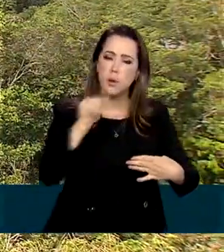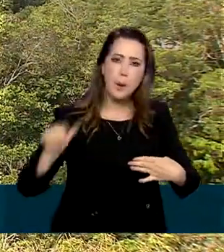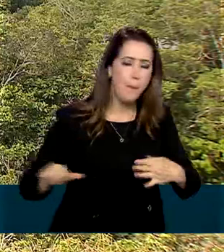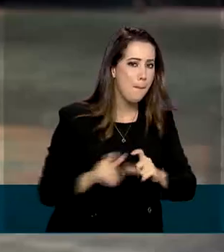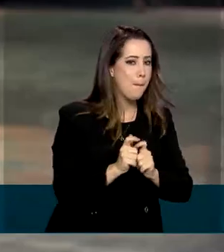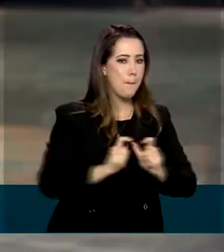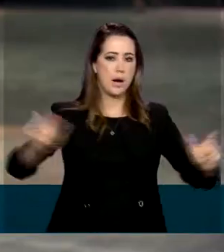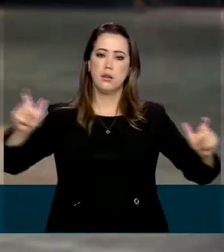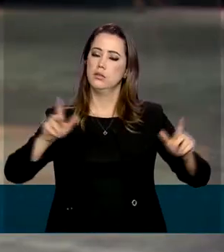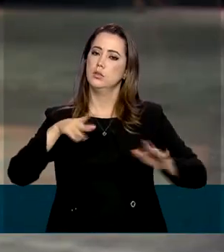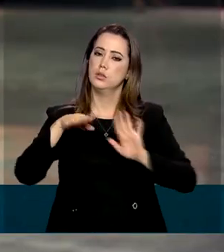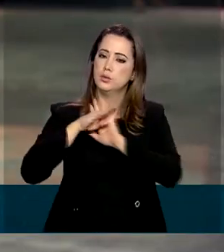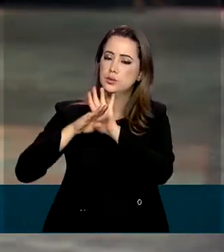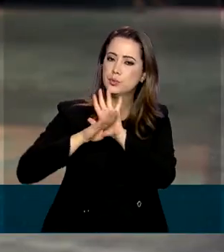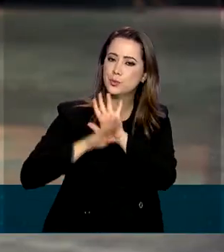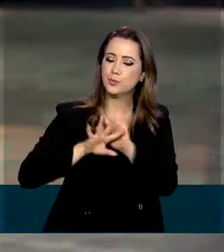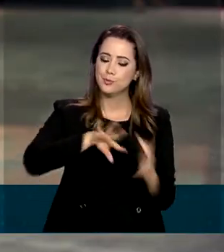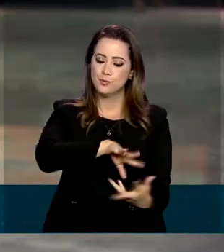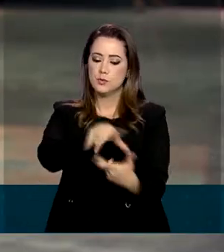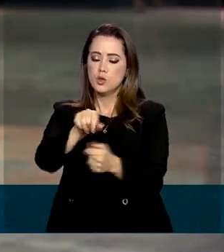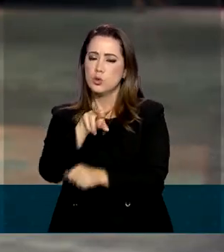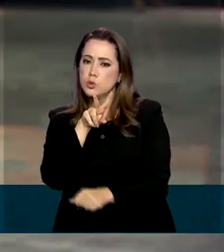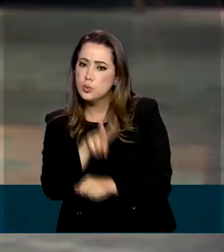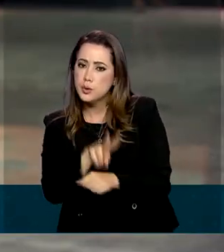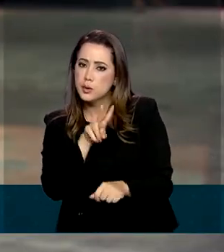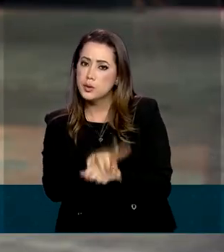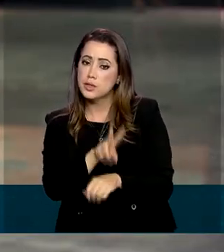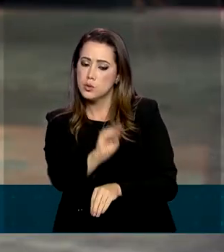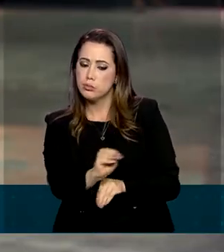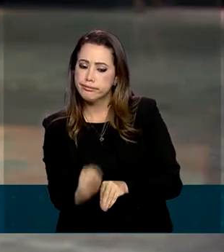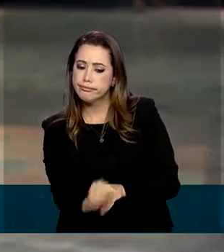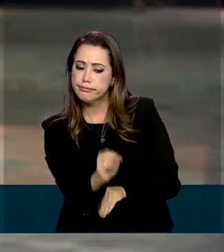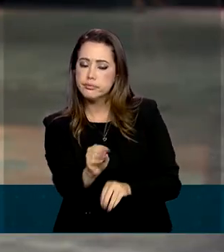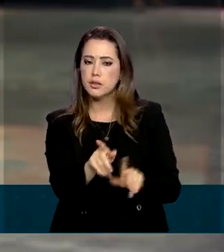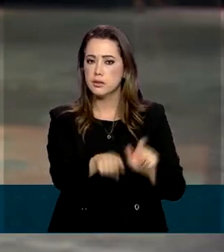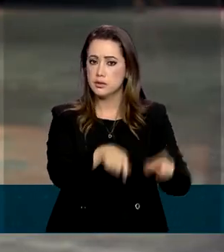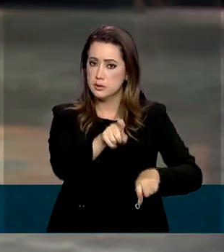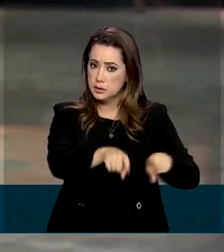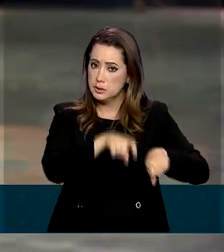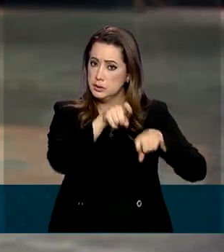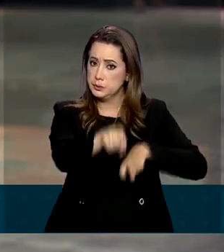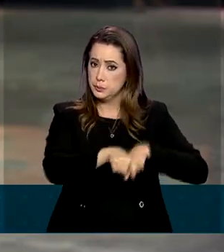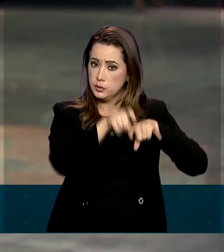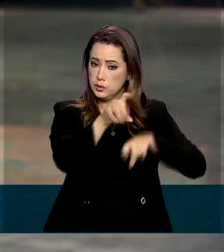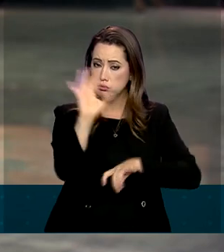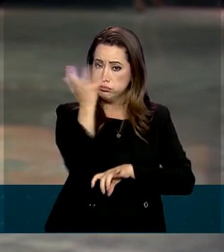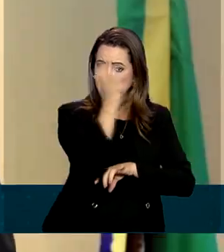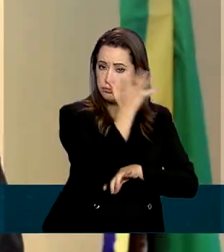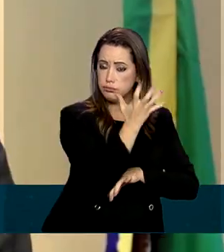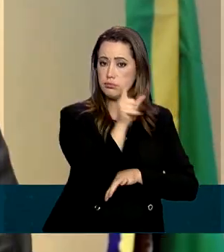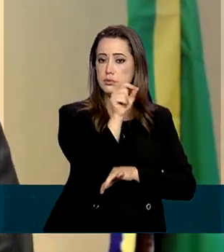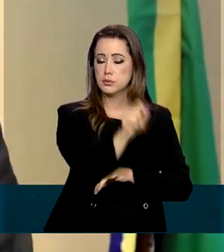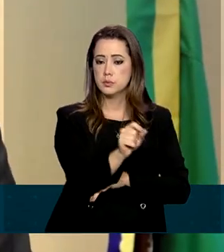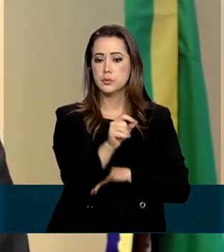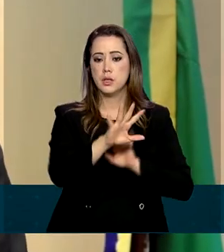mundo de proteção e valorização de quem cuida da vegetação nativa da Amazônia Legal.